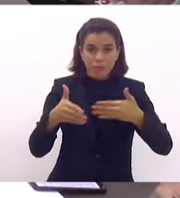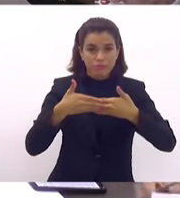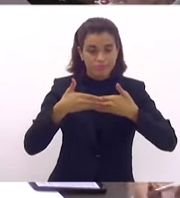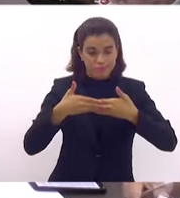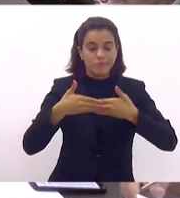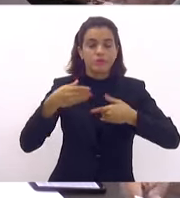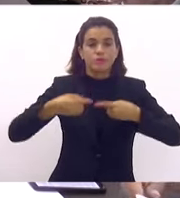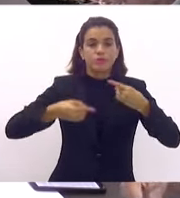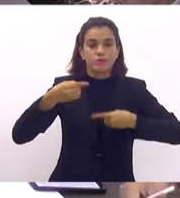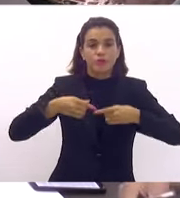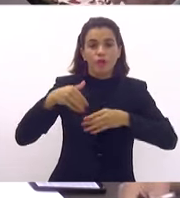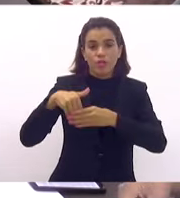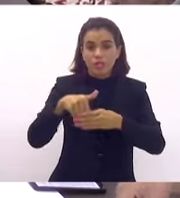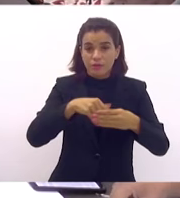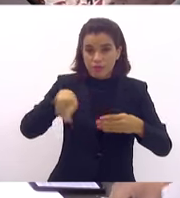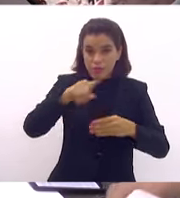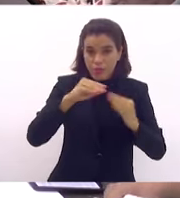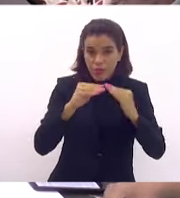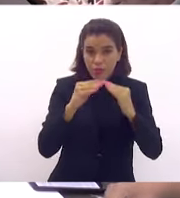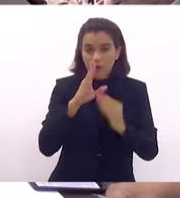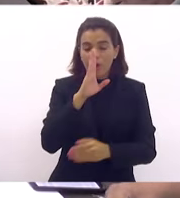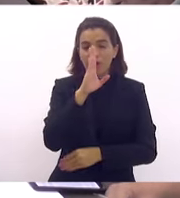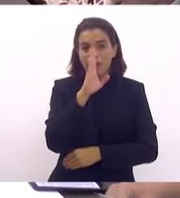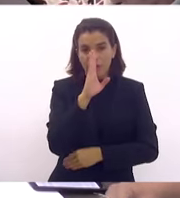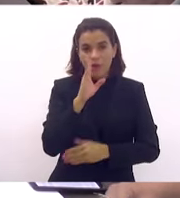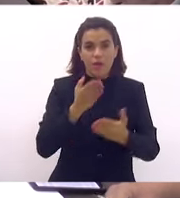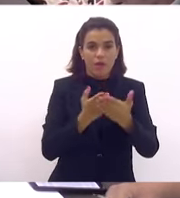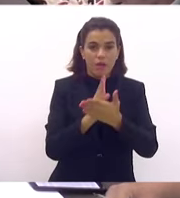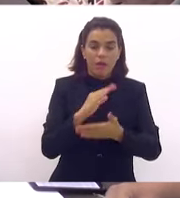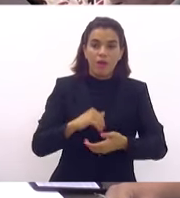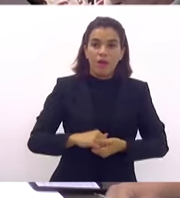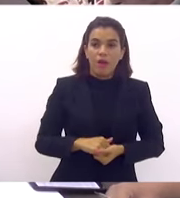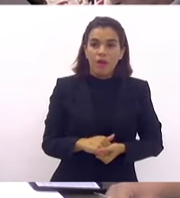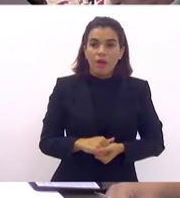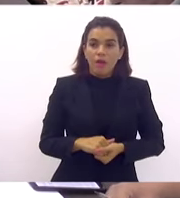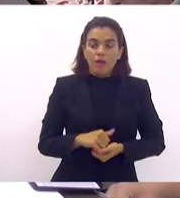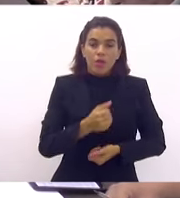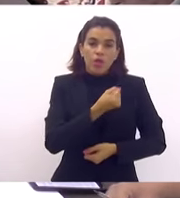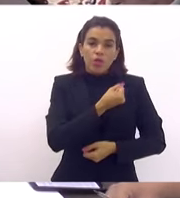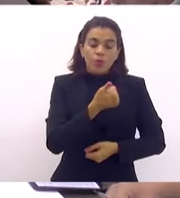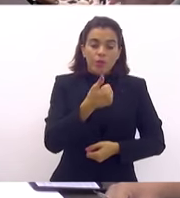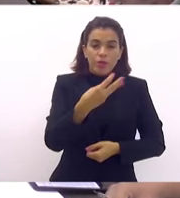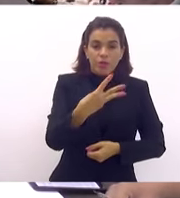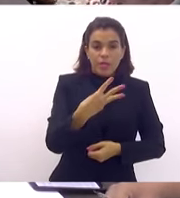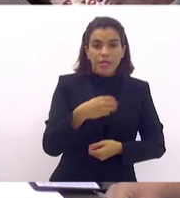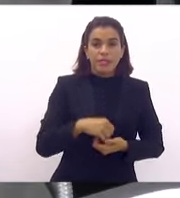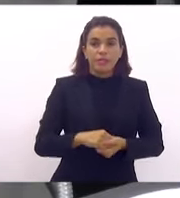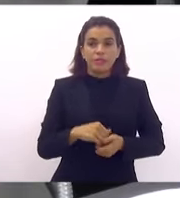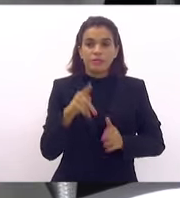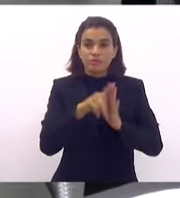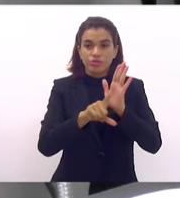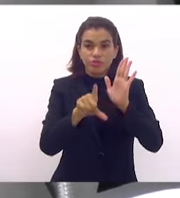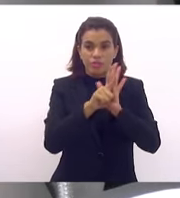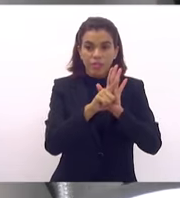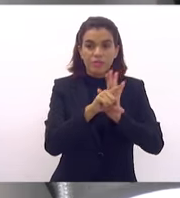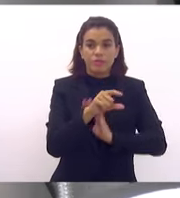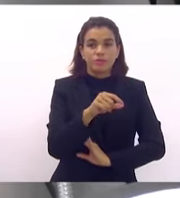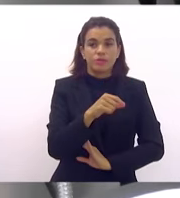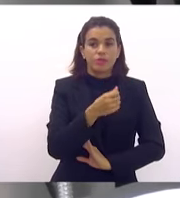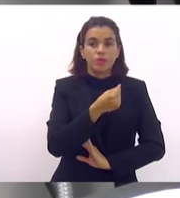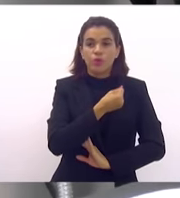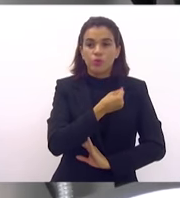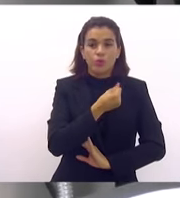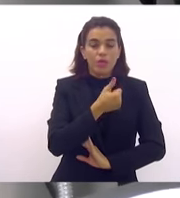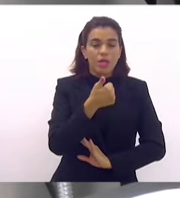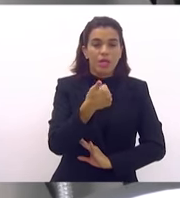a discussão. Em votação, os senhores que aprovam, permaneçam como estão, aprovado. 13 da pauta, projeto de relatoria da deputada Verônica Lima. Trata-se do